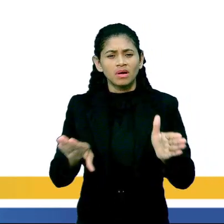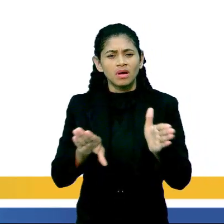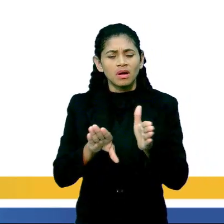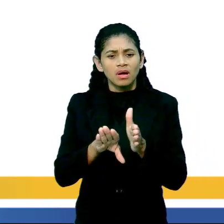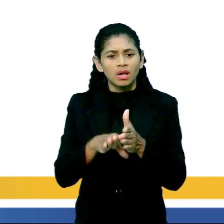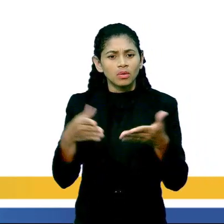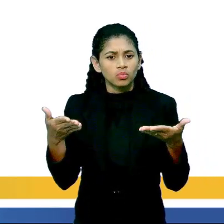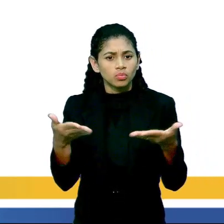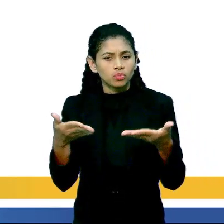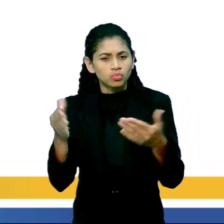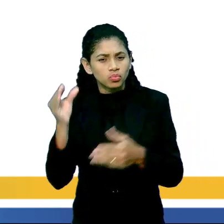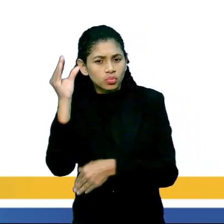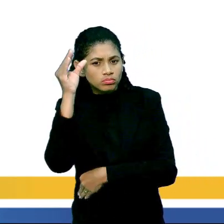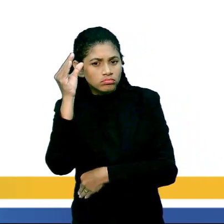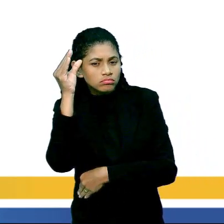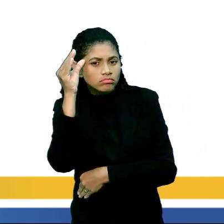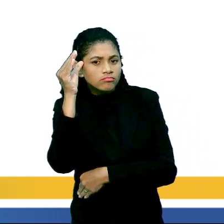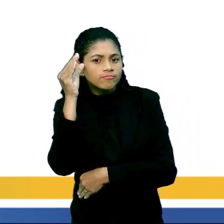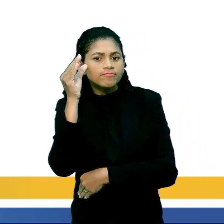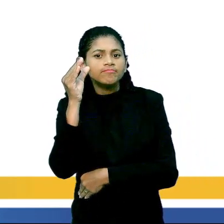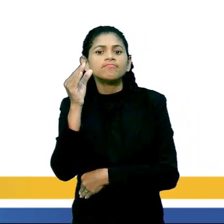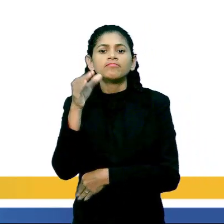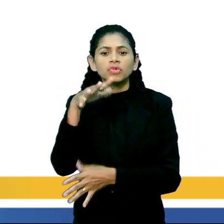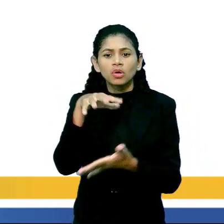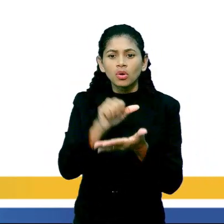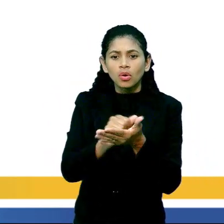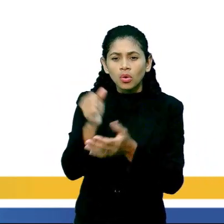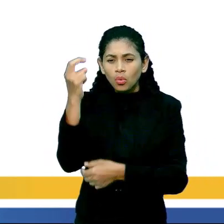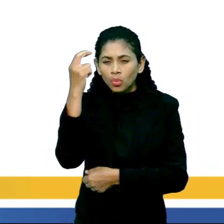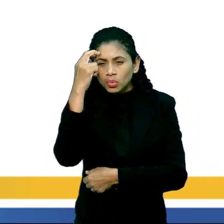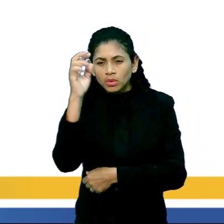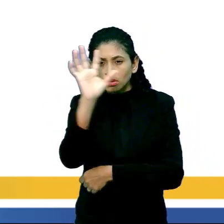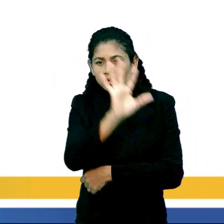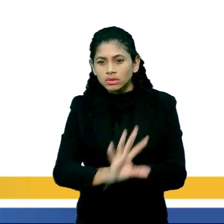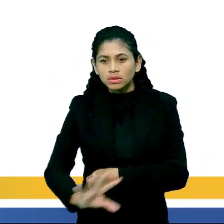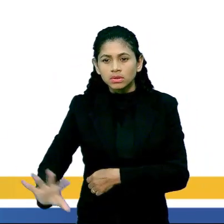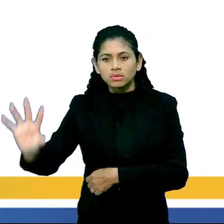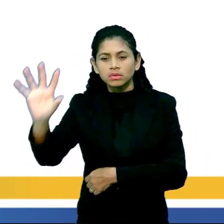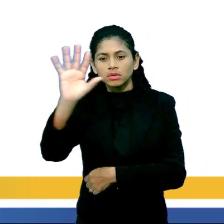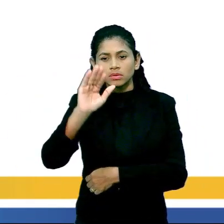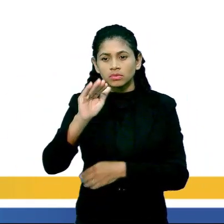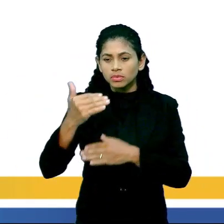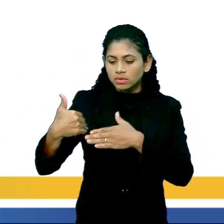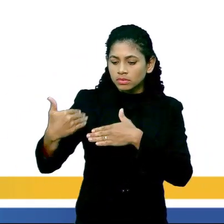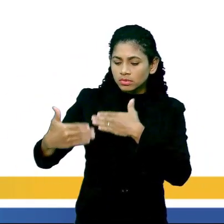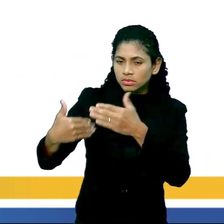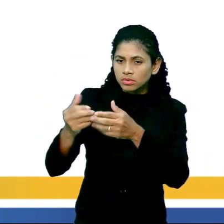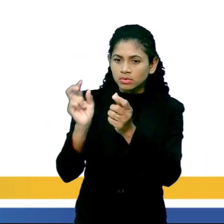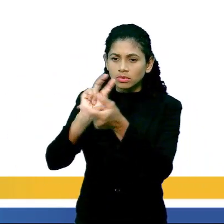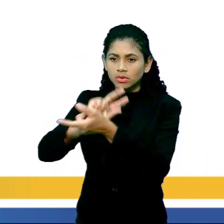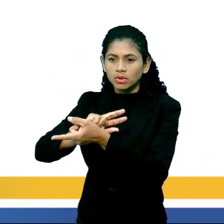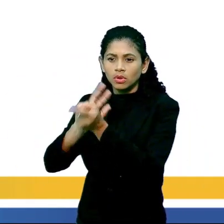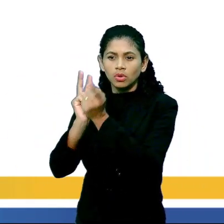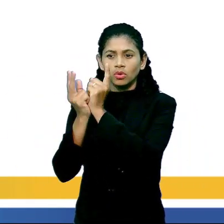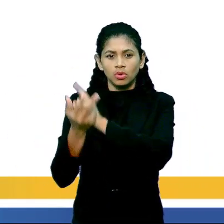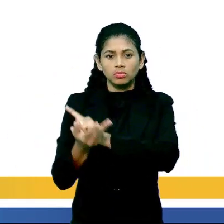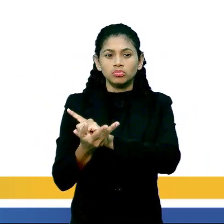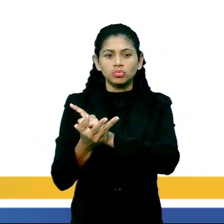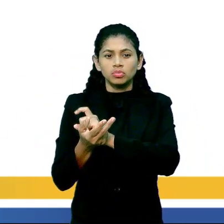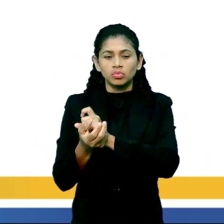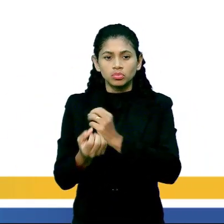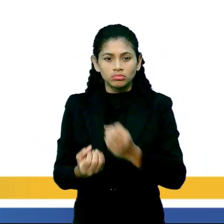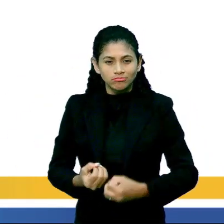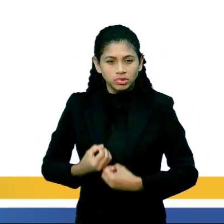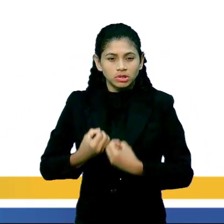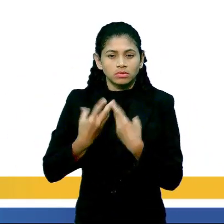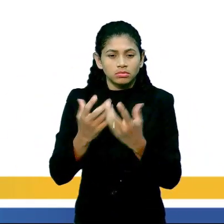recente conhecimento como patrimônio cultural nacional, a trajetória social da capoeira como expressão de resistência